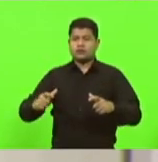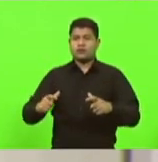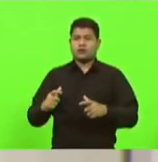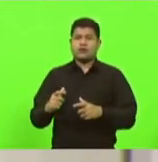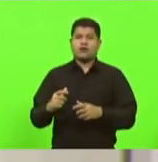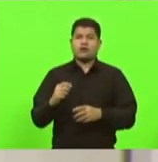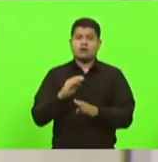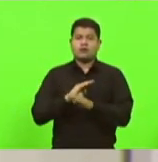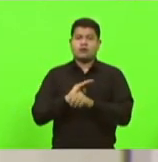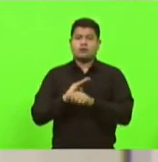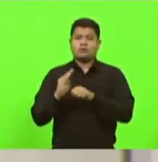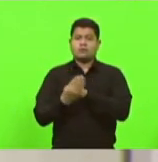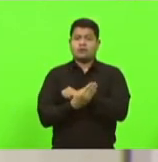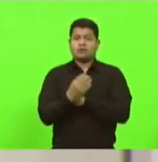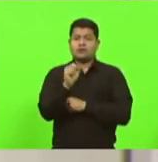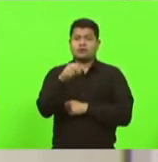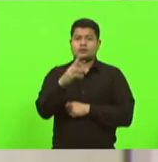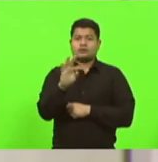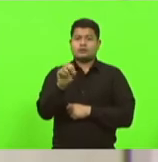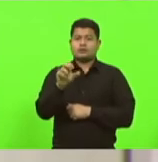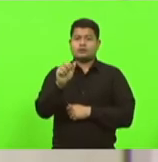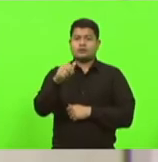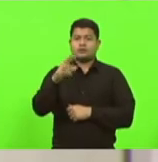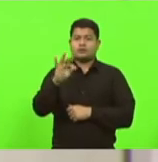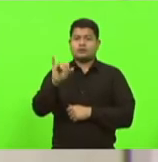município de Florianópolis. Em discussão.